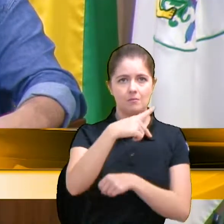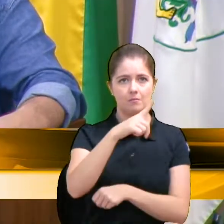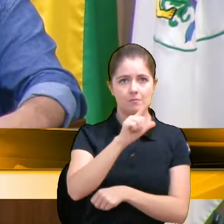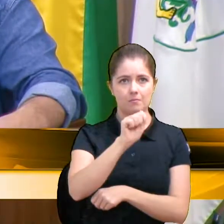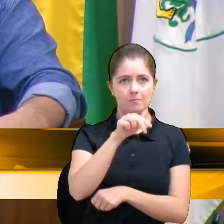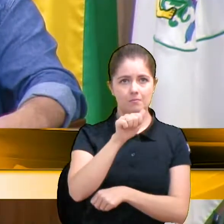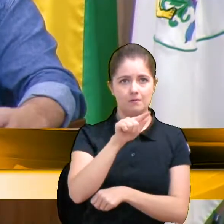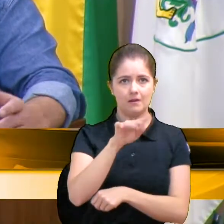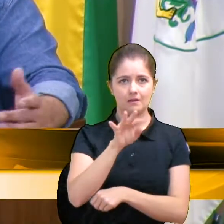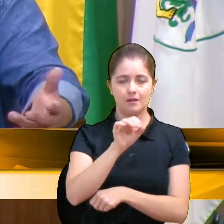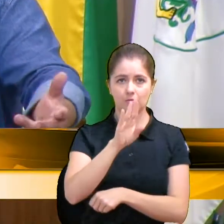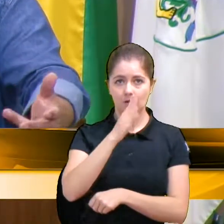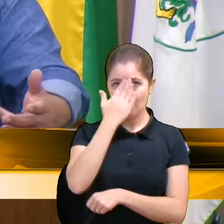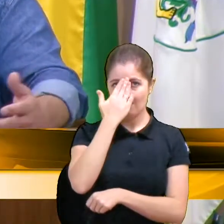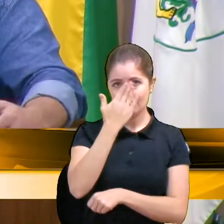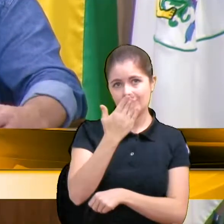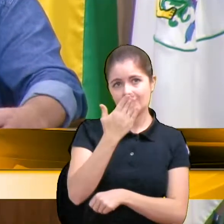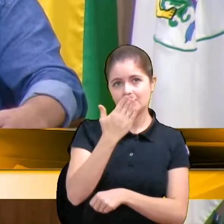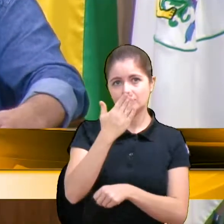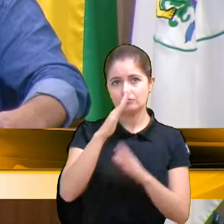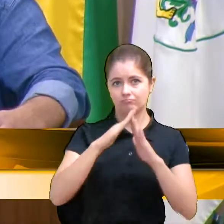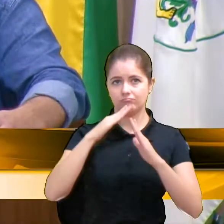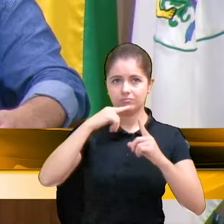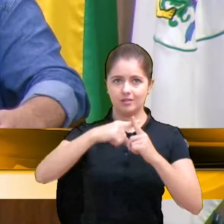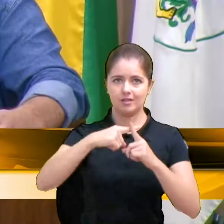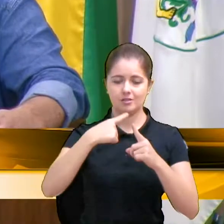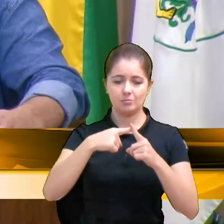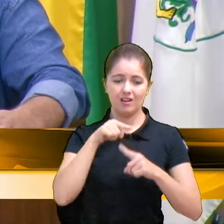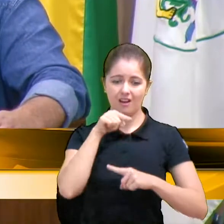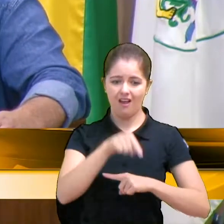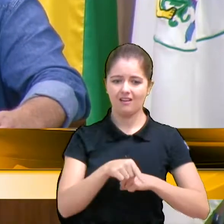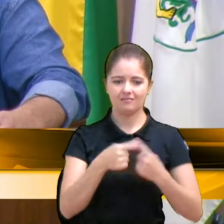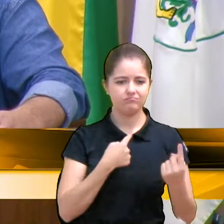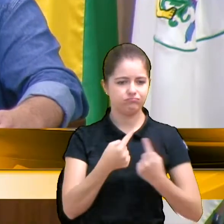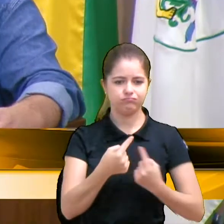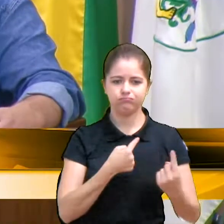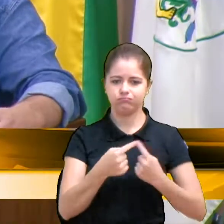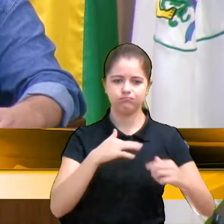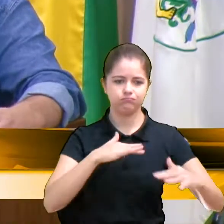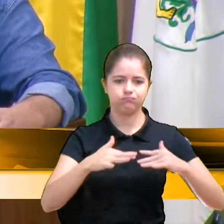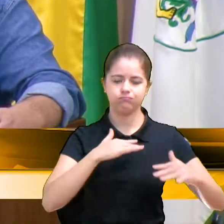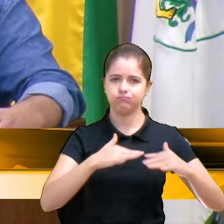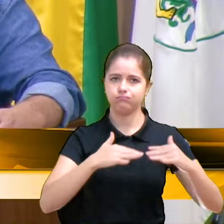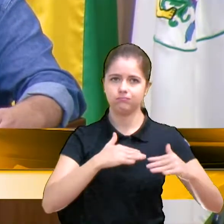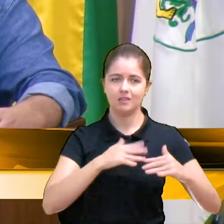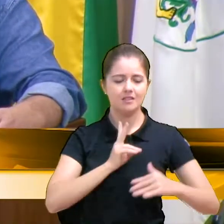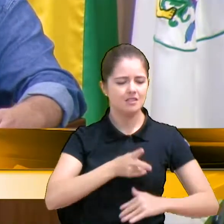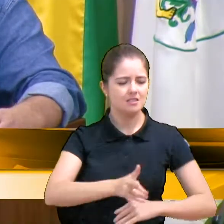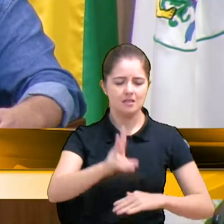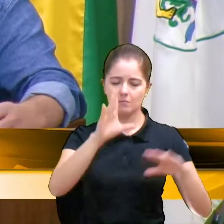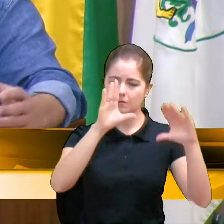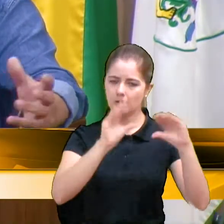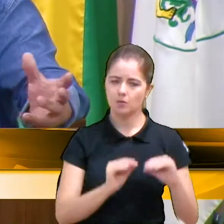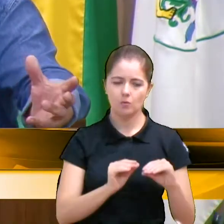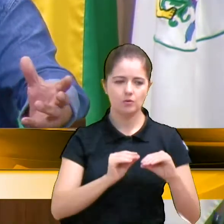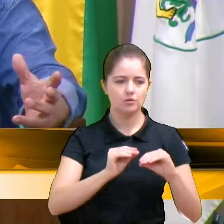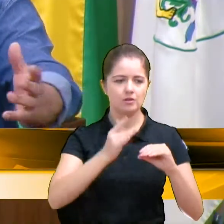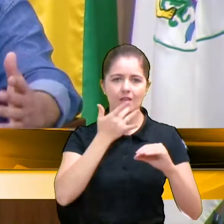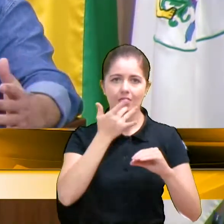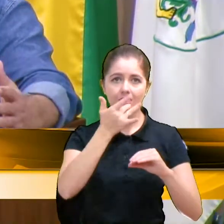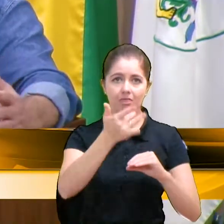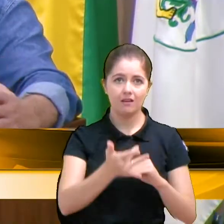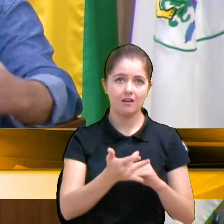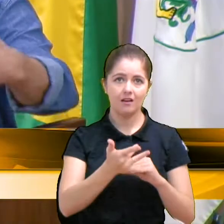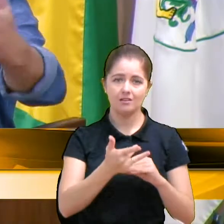frente à Igreja do Cristo Operário, onde é um dos maiores gargalos da nossa cidade, que todas as noites, todas as tardinhas, cria